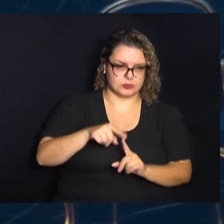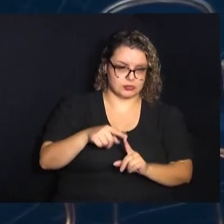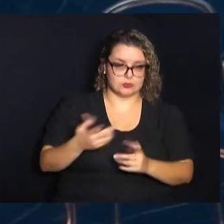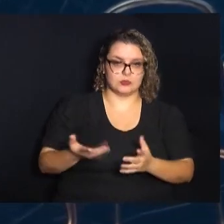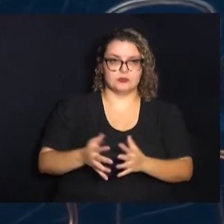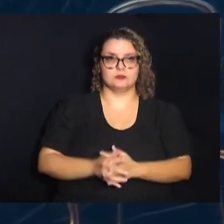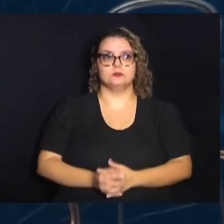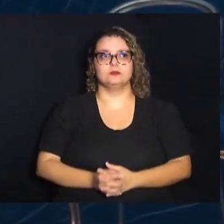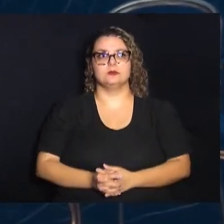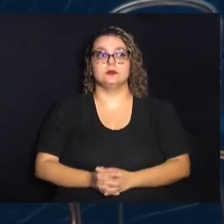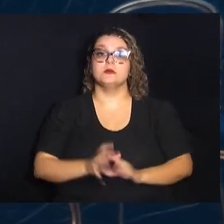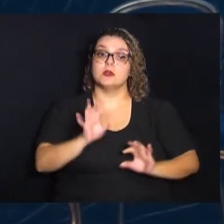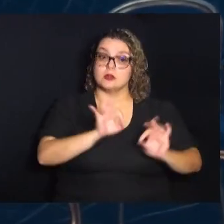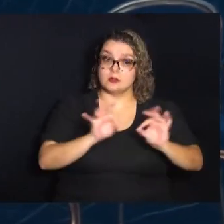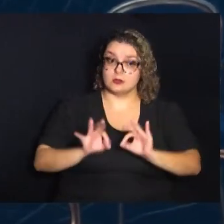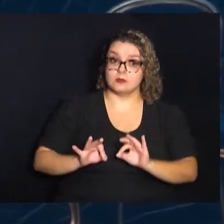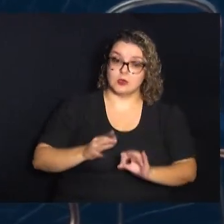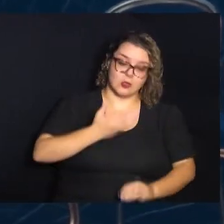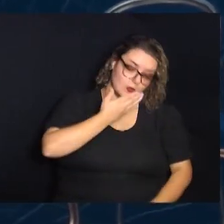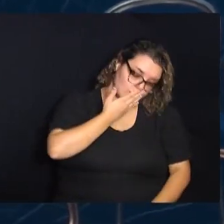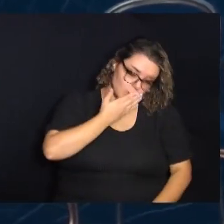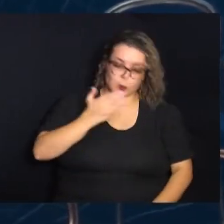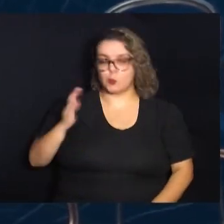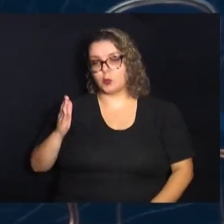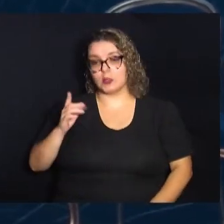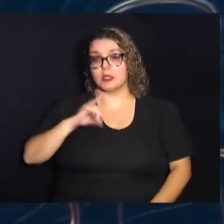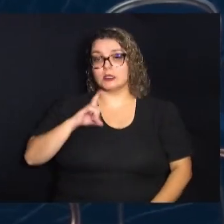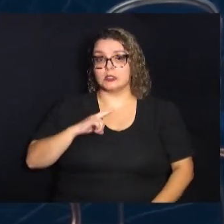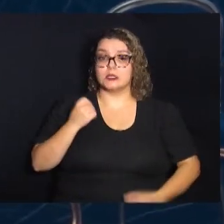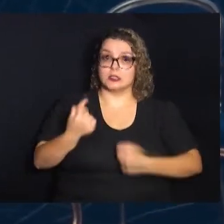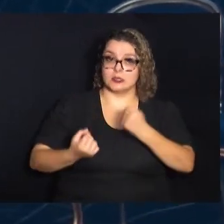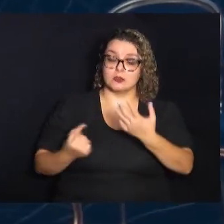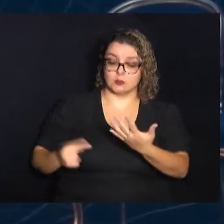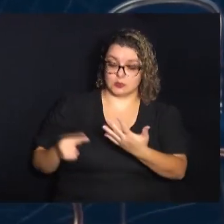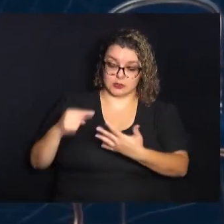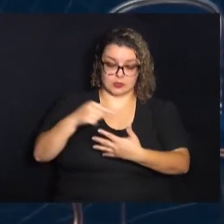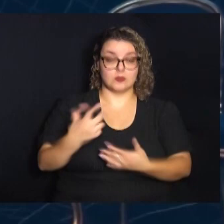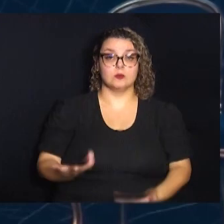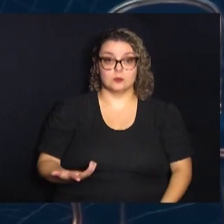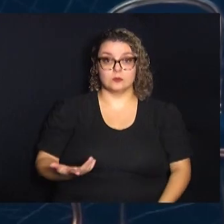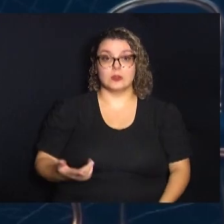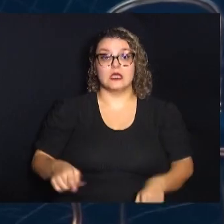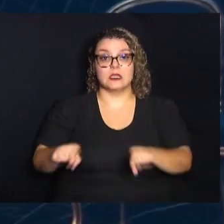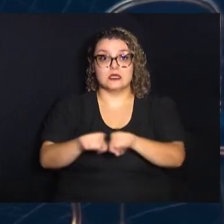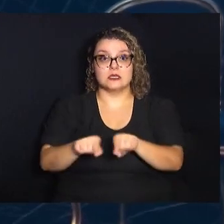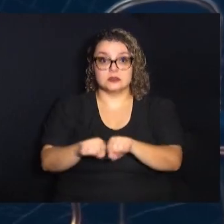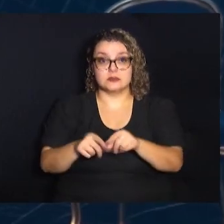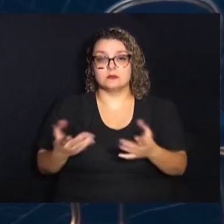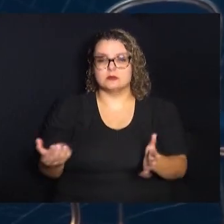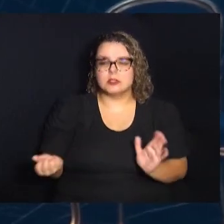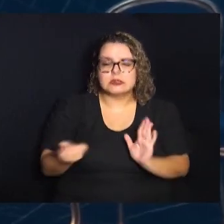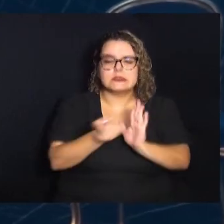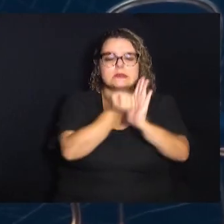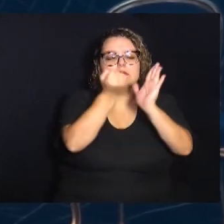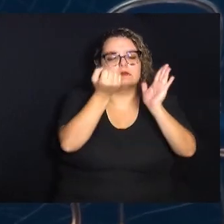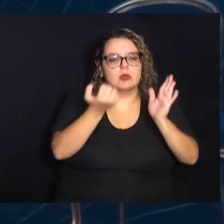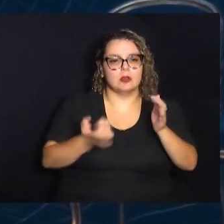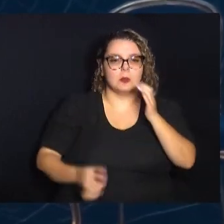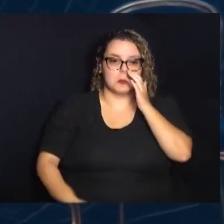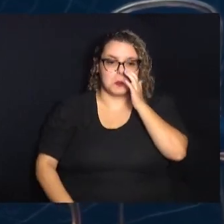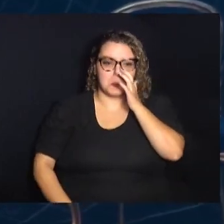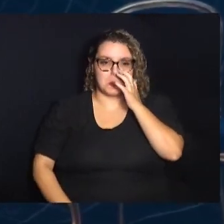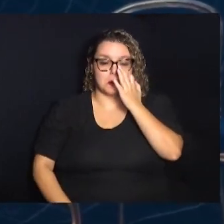assim. A montagem do Jô tem isso sim, em alguns elementos, mas ele traz um cenário mais